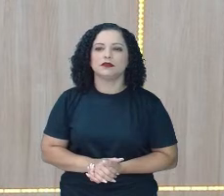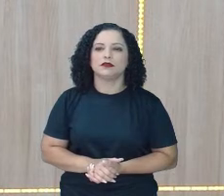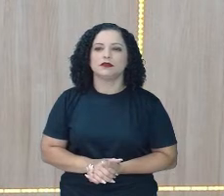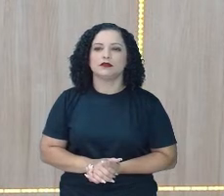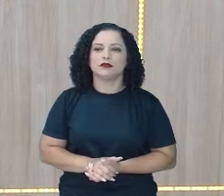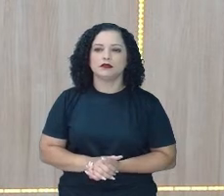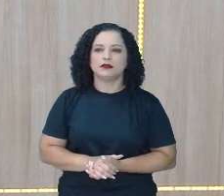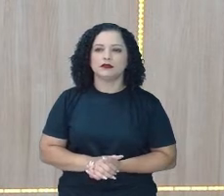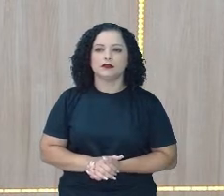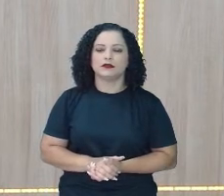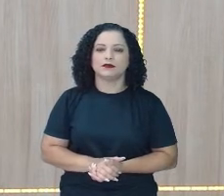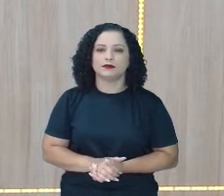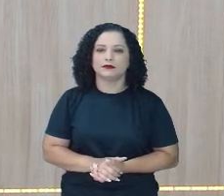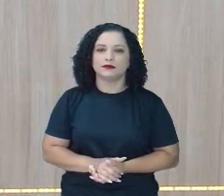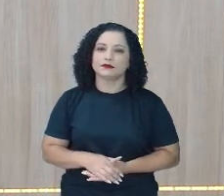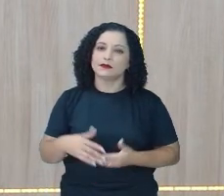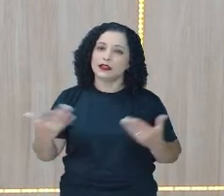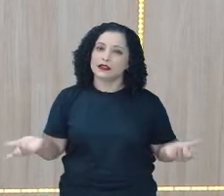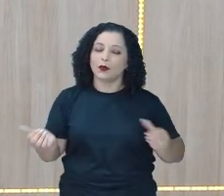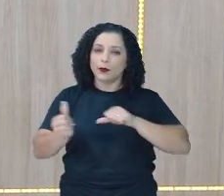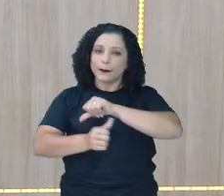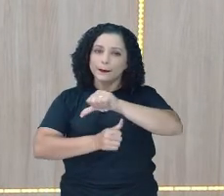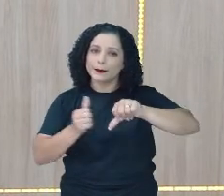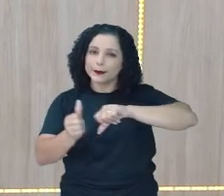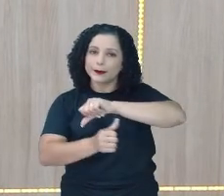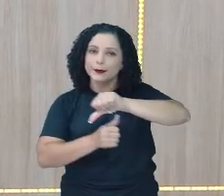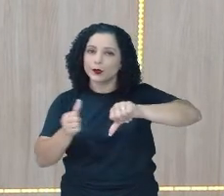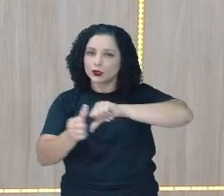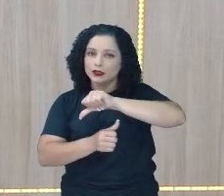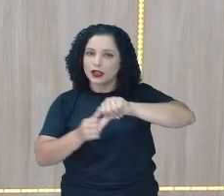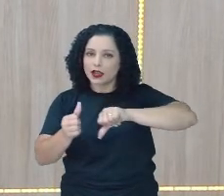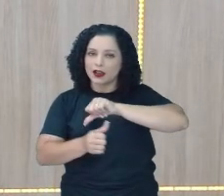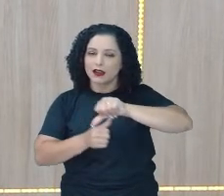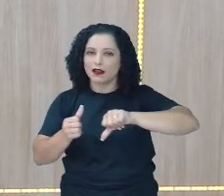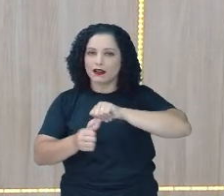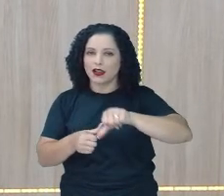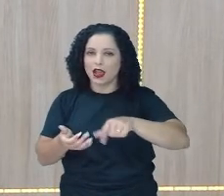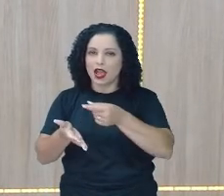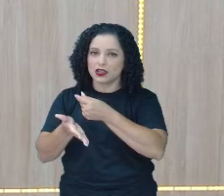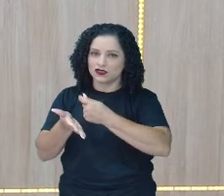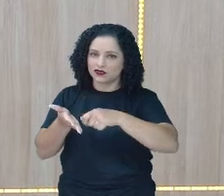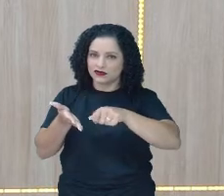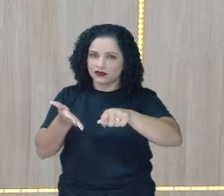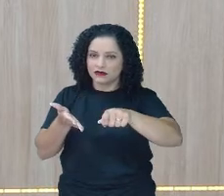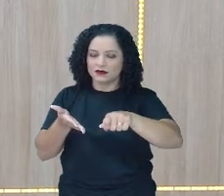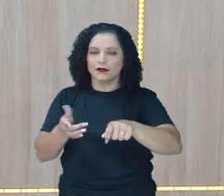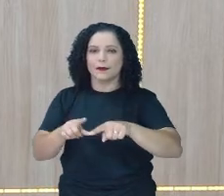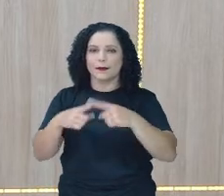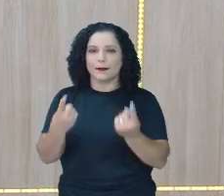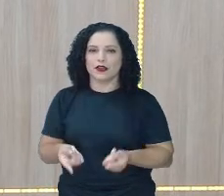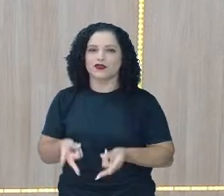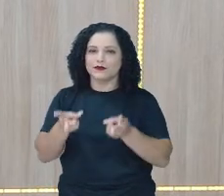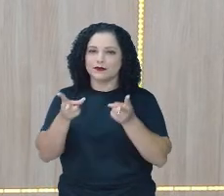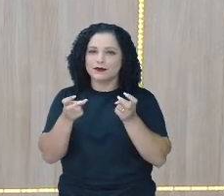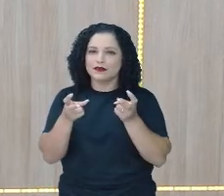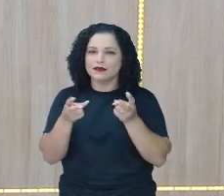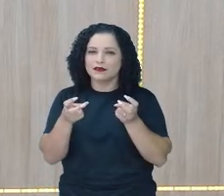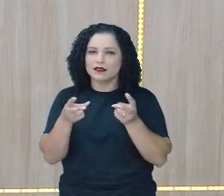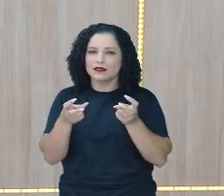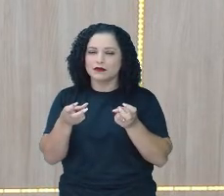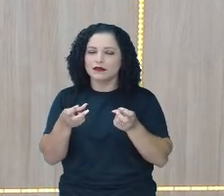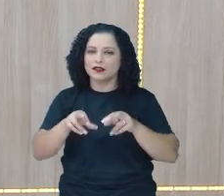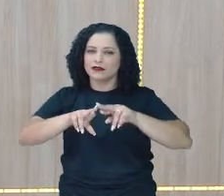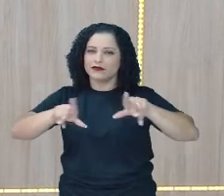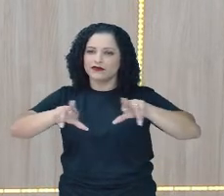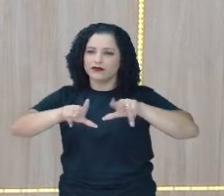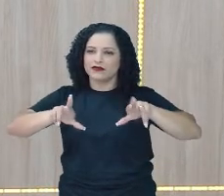bem. Muda a grafia só com A e um E, mas a pronúncia vocês percebem que woman para women, né? A diferença